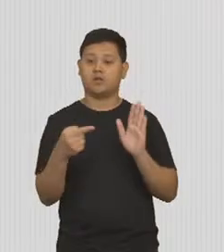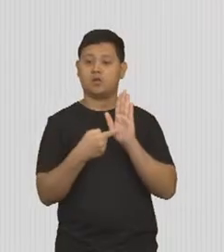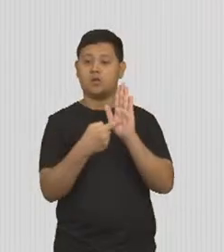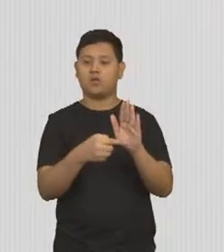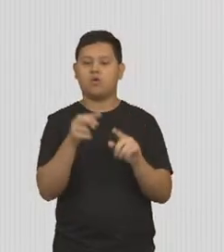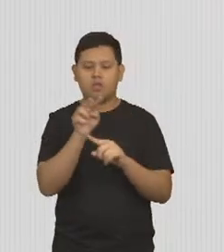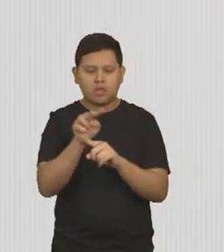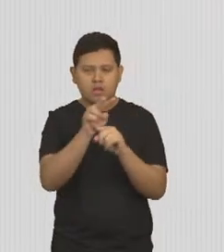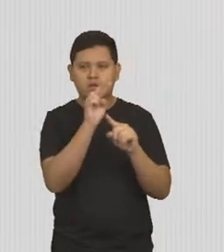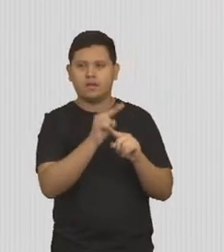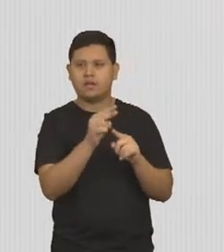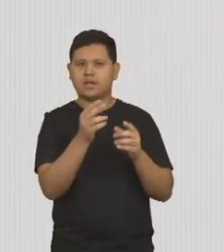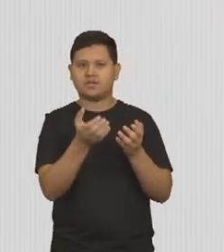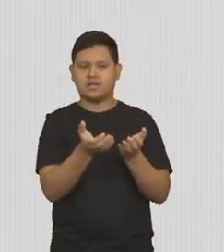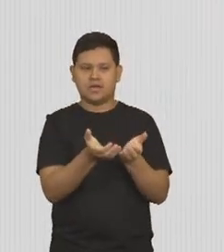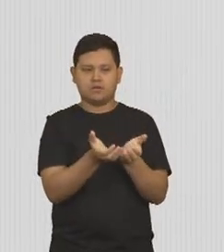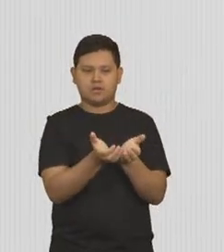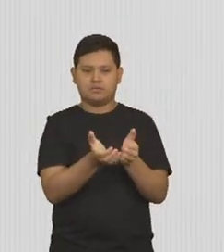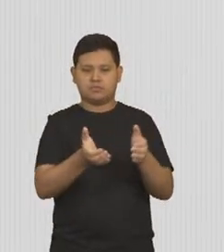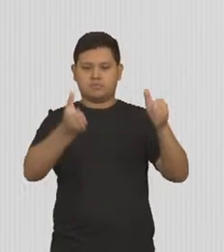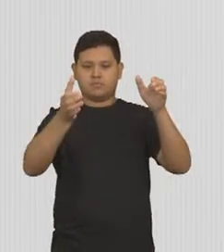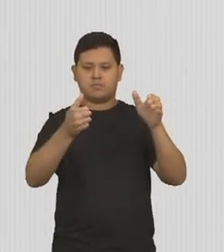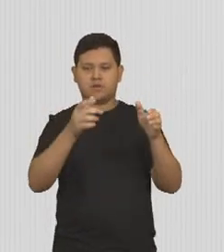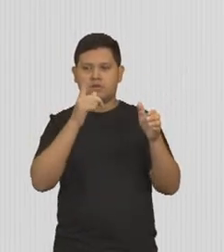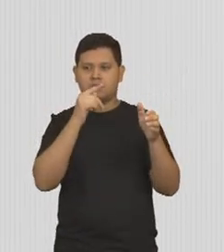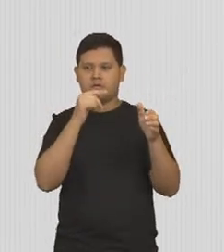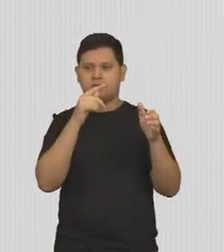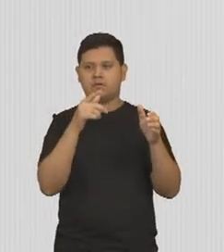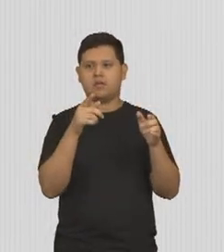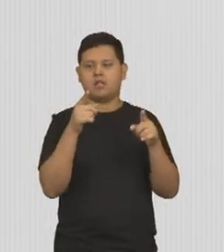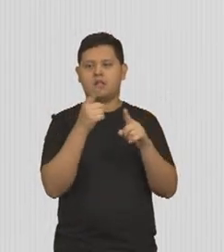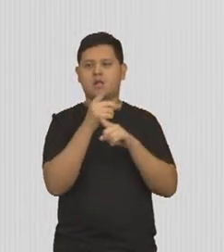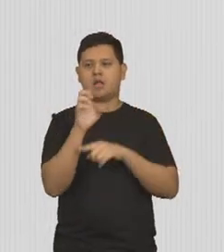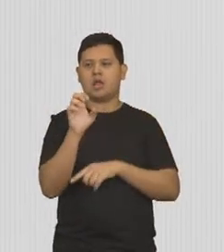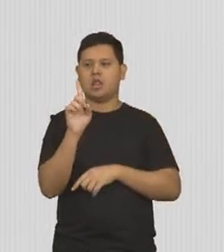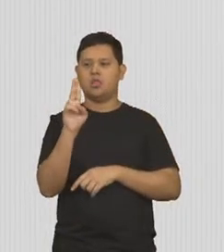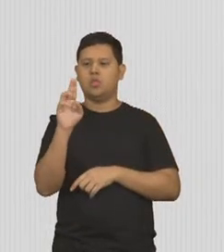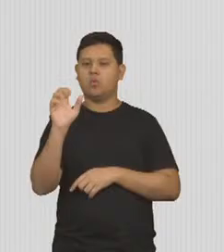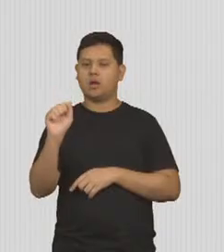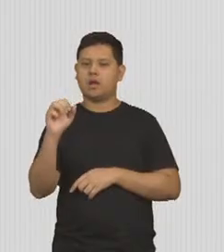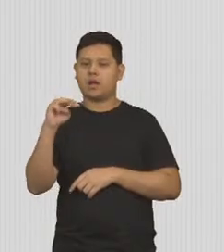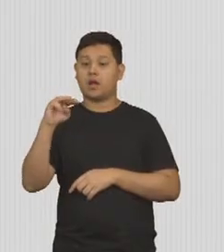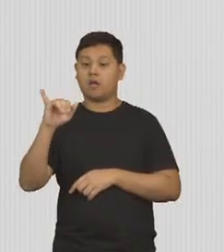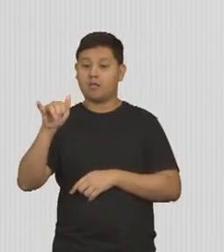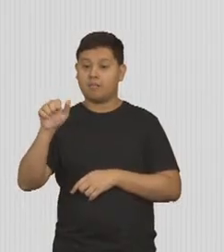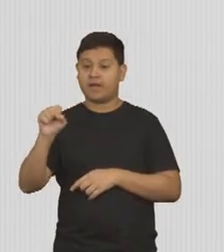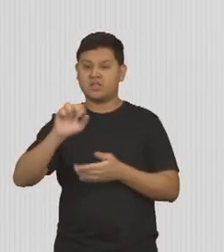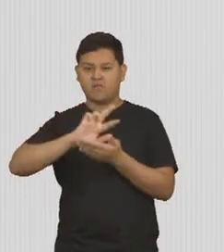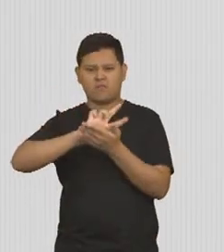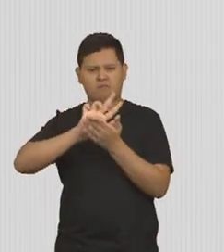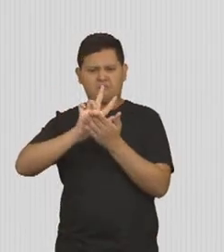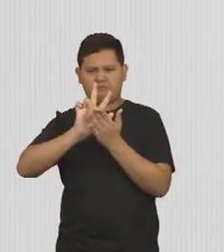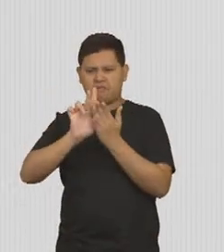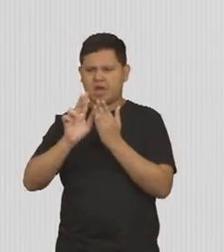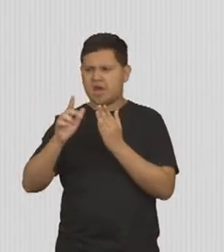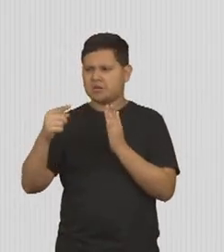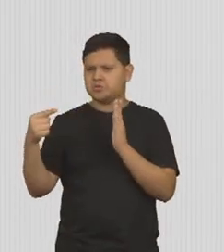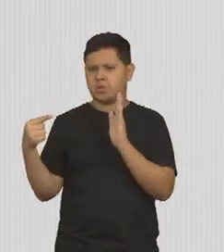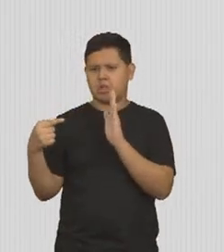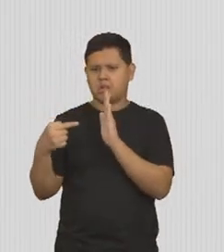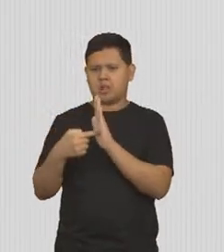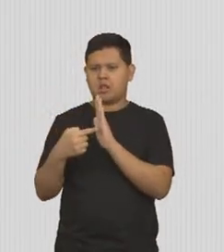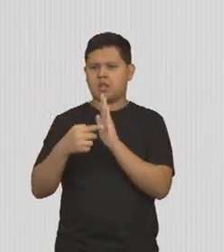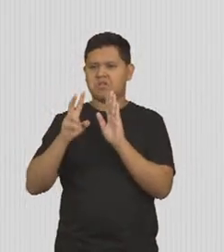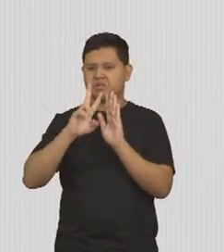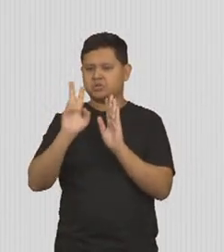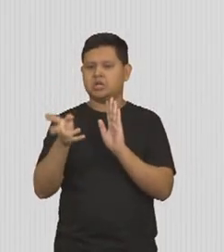vistoria na caixa d'água do Educa Mais Centro. O Educa Mais Centro tem sido alvo de muitas críticas aqui de vários vereadores. O vereador Luiz Flávio já trouxe a